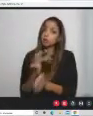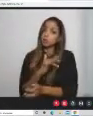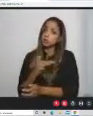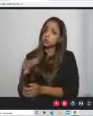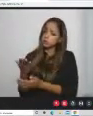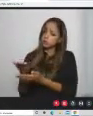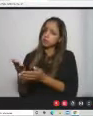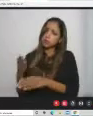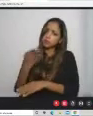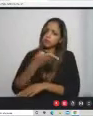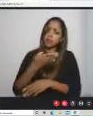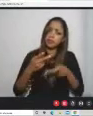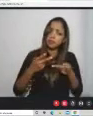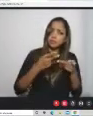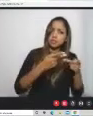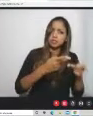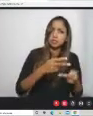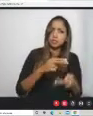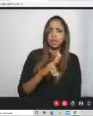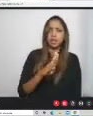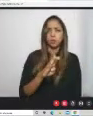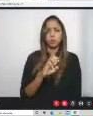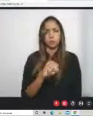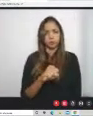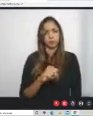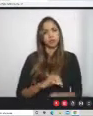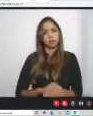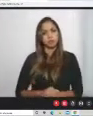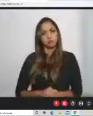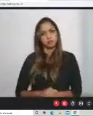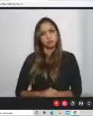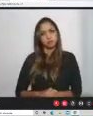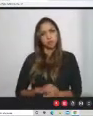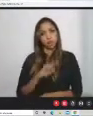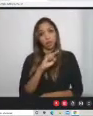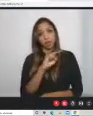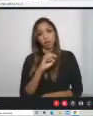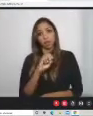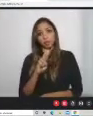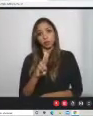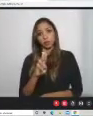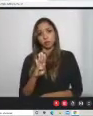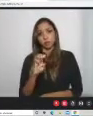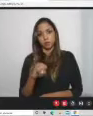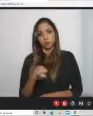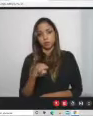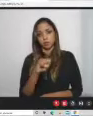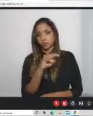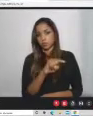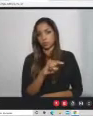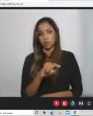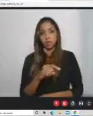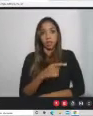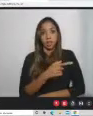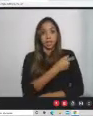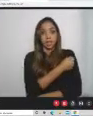na UBS de lá. Opa, lá, vereadora. A UBS não faz a vacina da